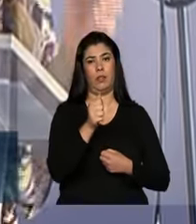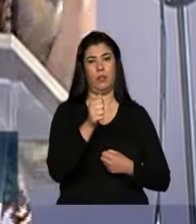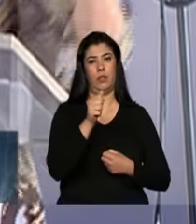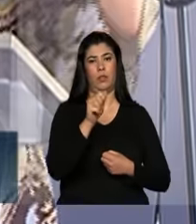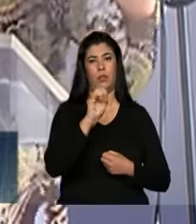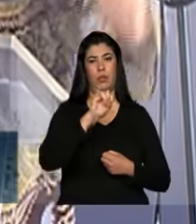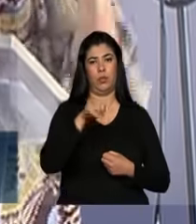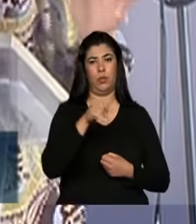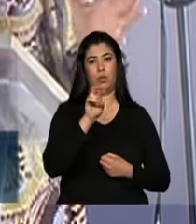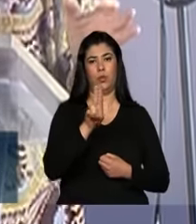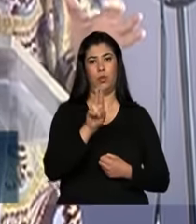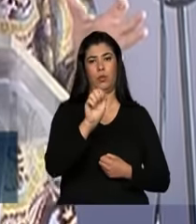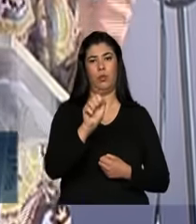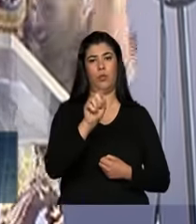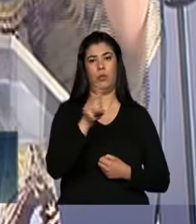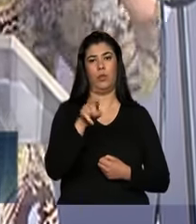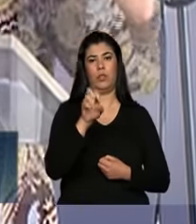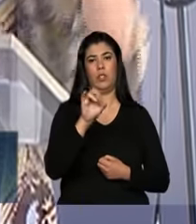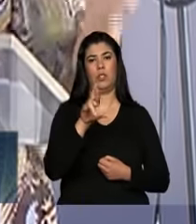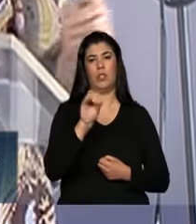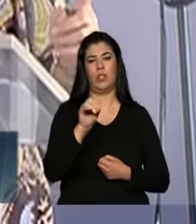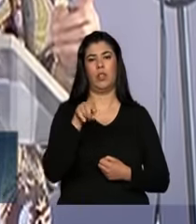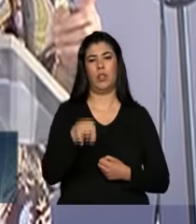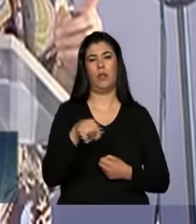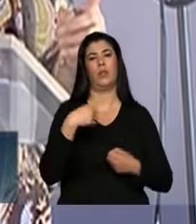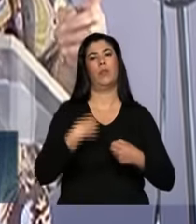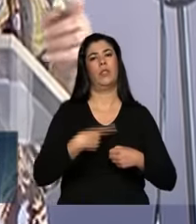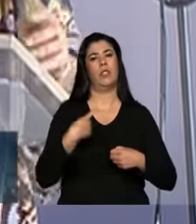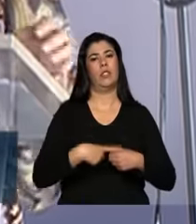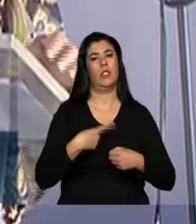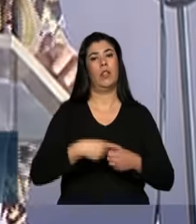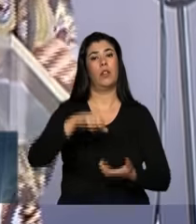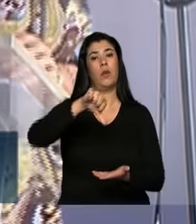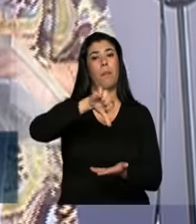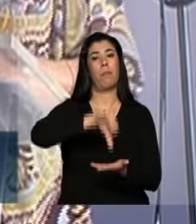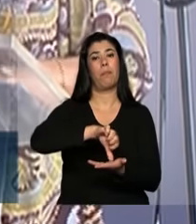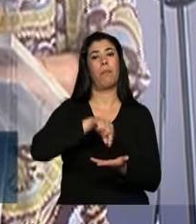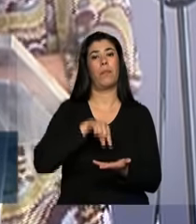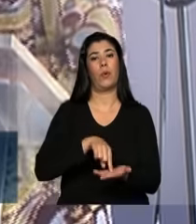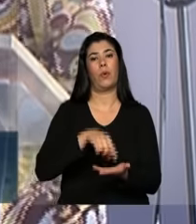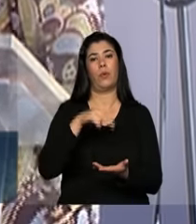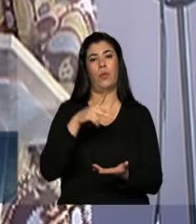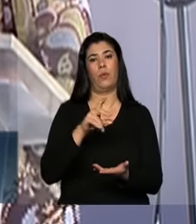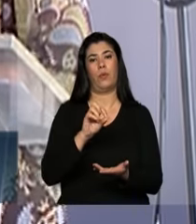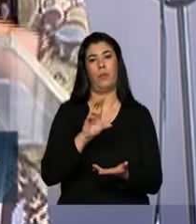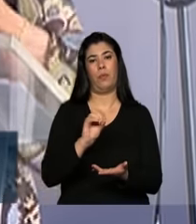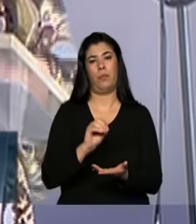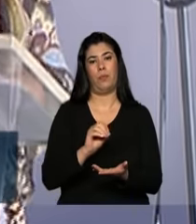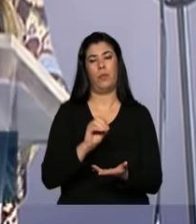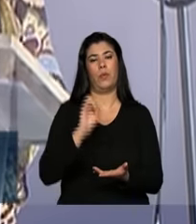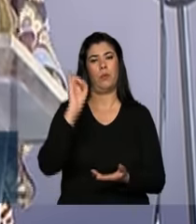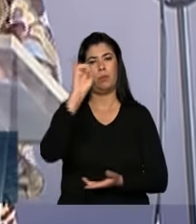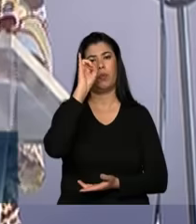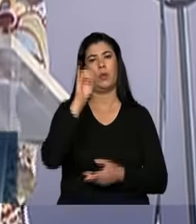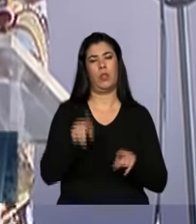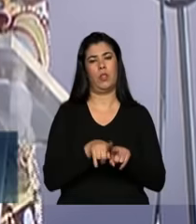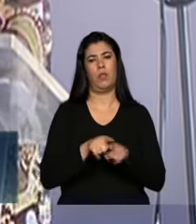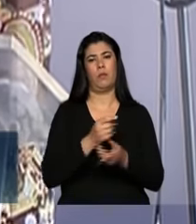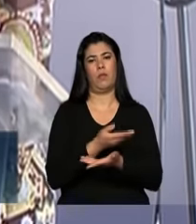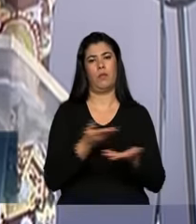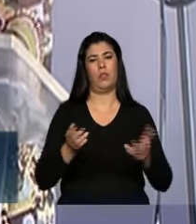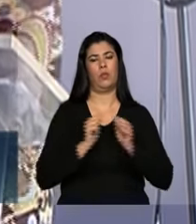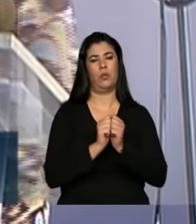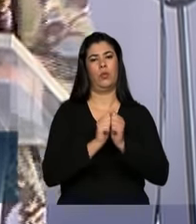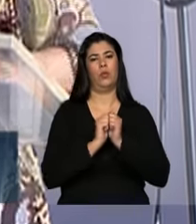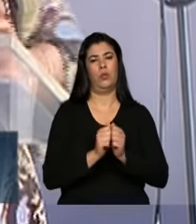polo. Juazeiro é uma cidade muito importante. Vocês estão aqui e também vocês